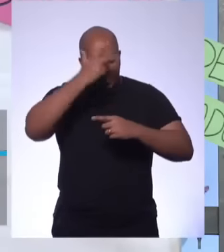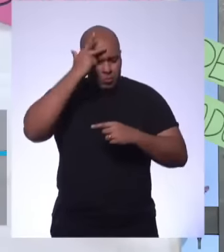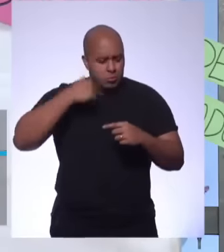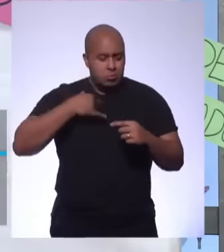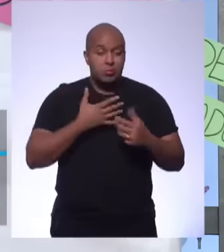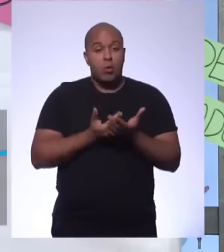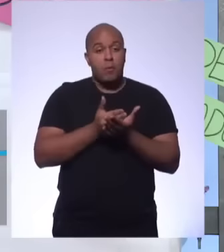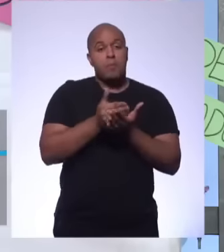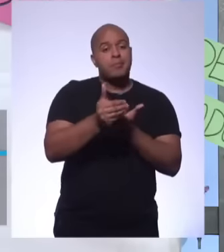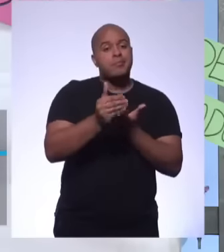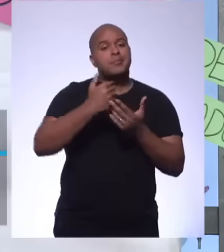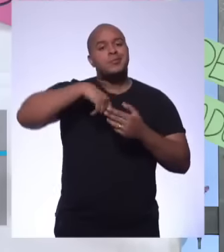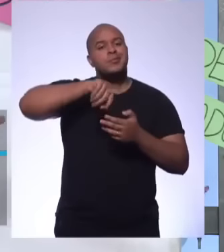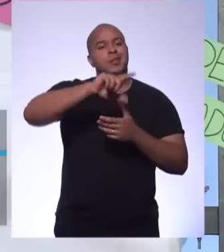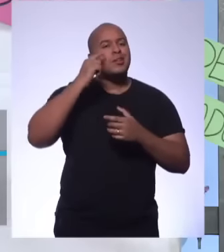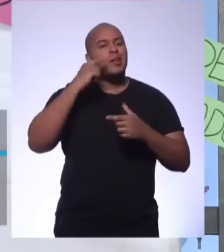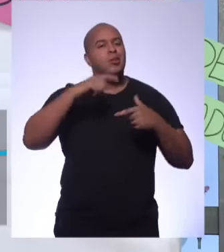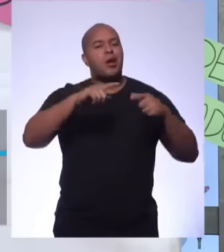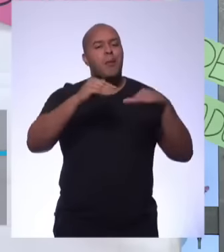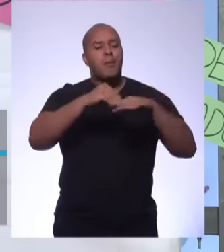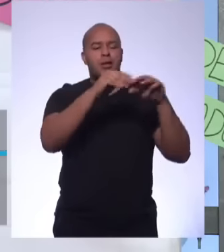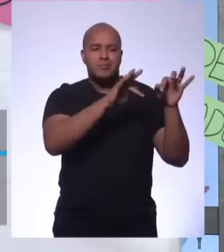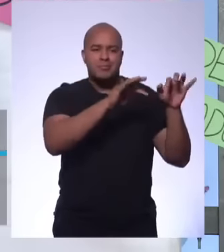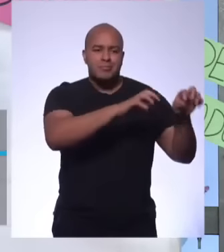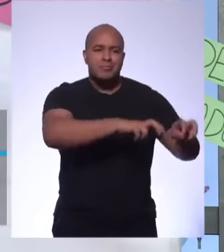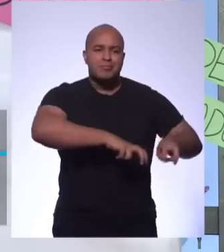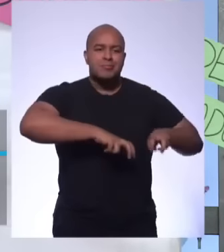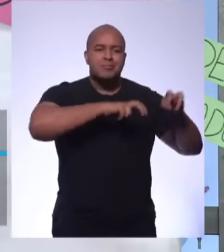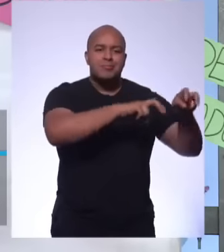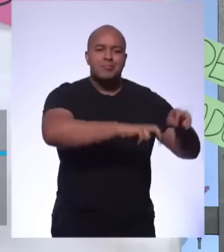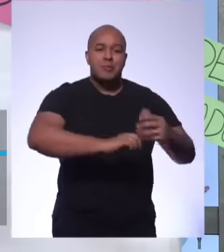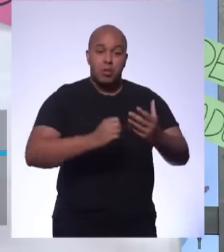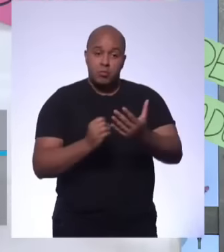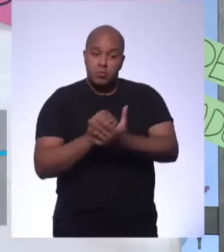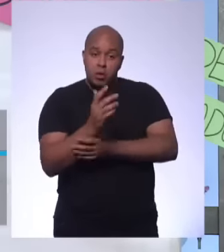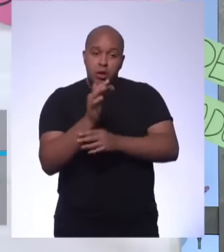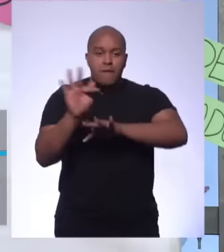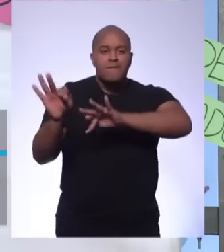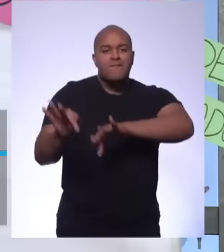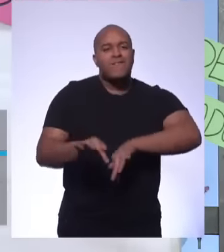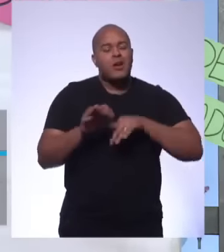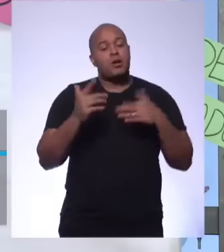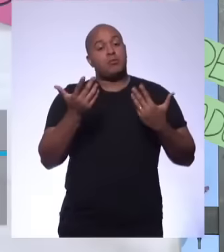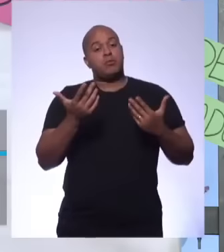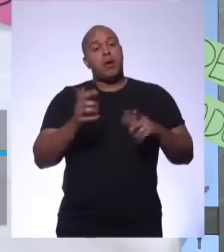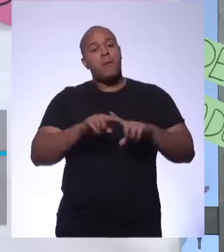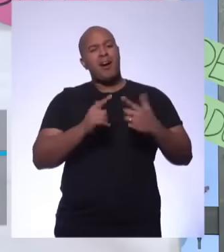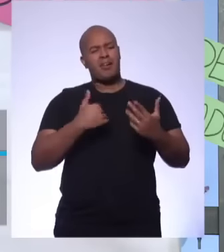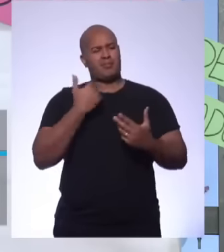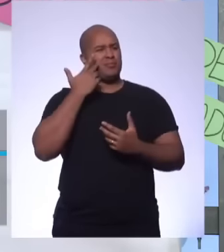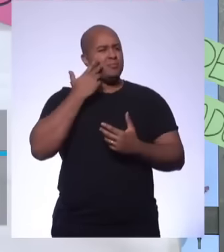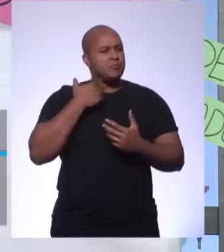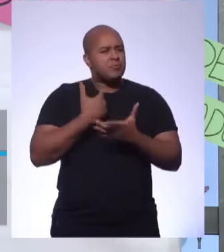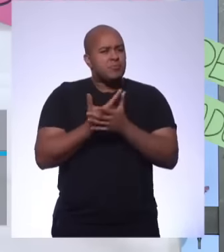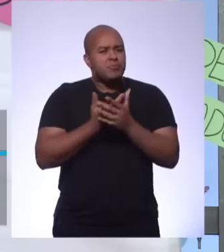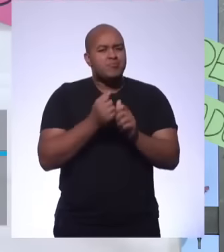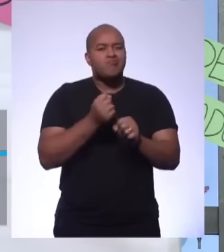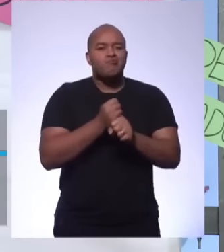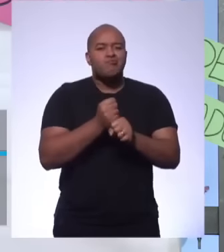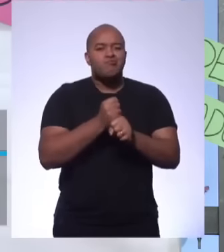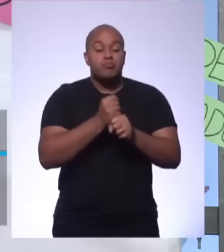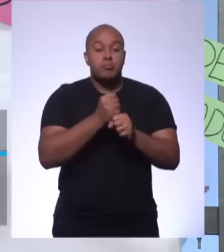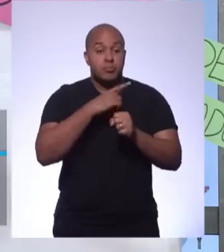para as partes mais rurais, começou aí a formação do feudo, só que isso não ficou por muito tempo assim.